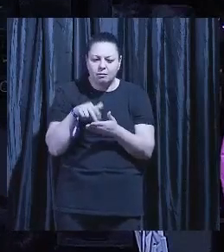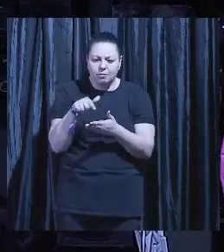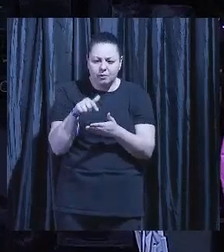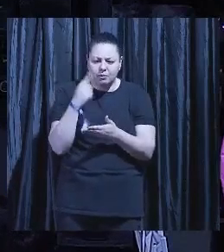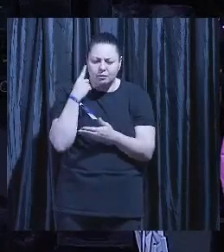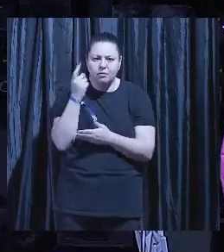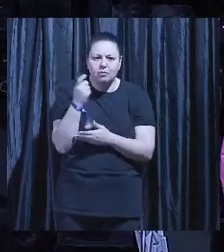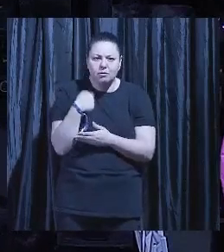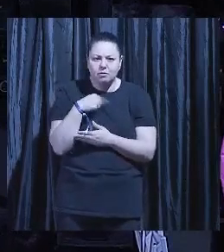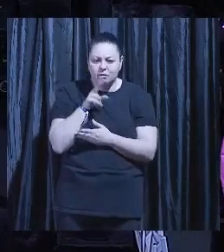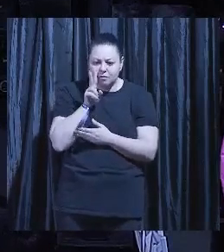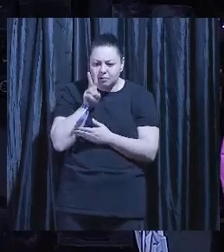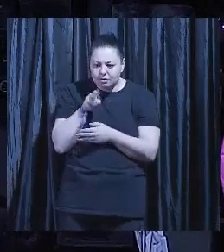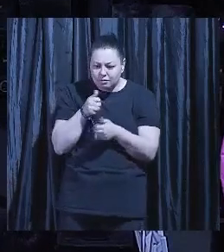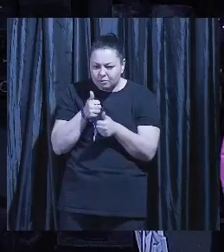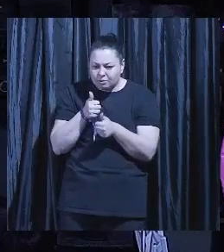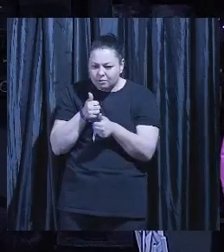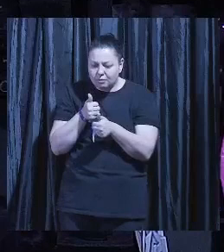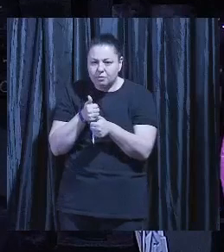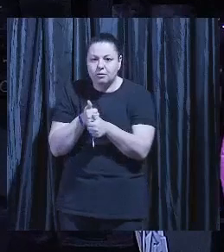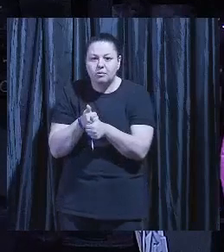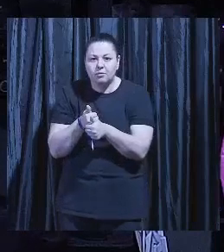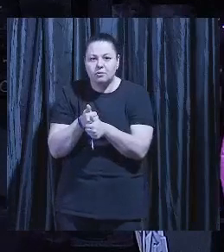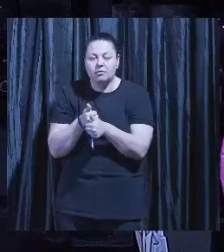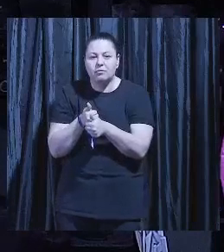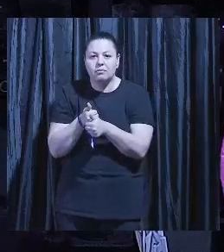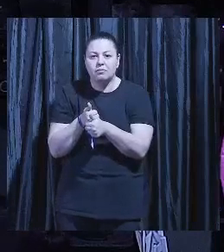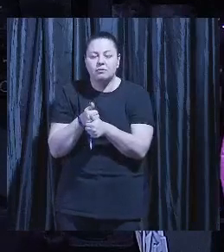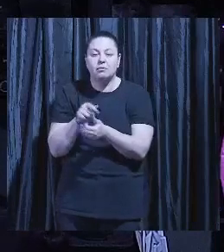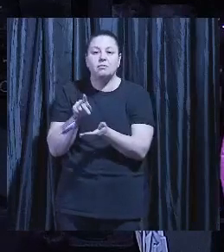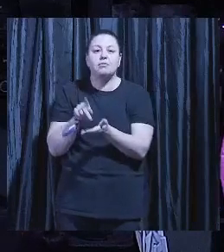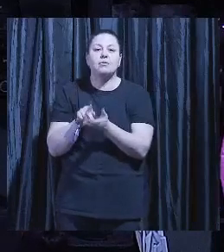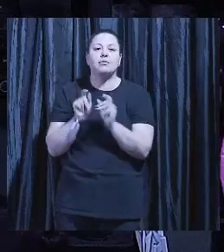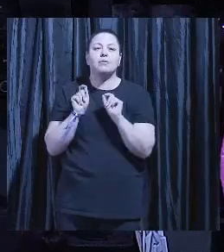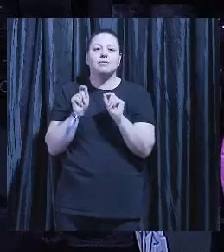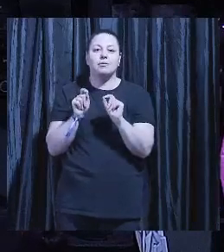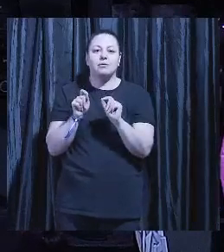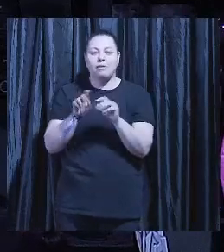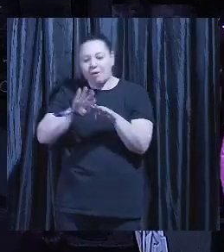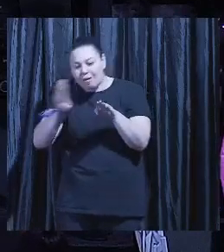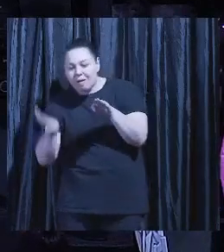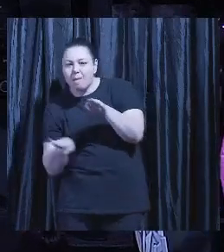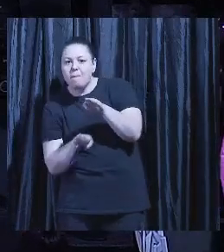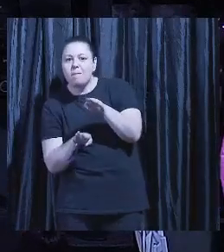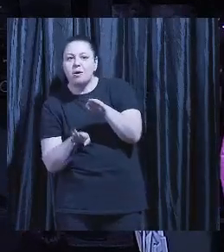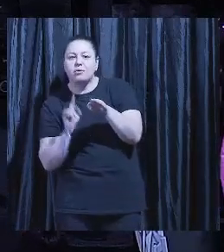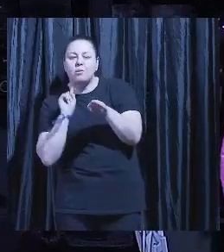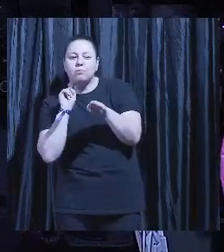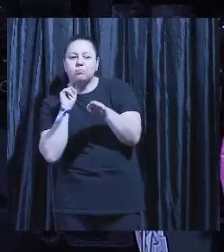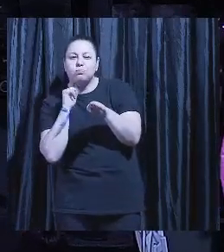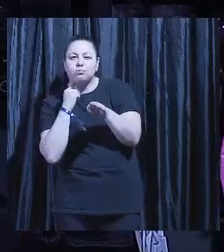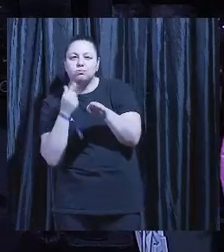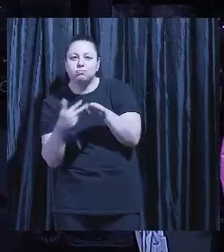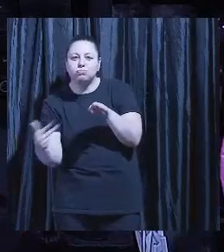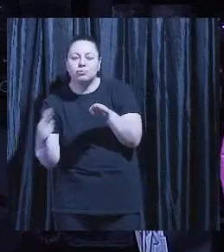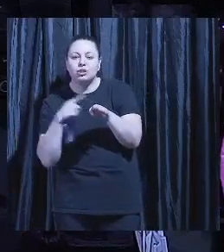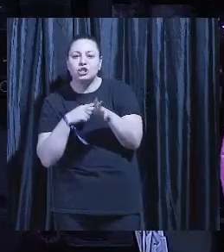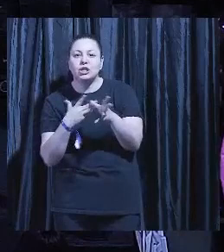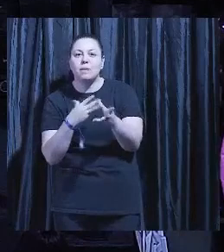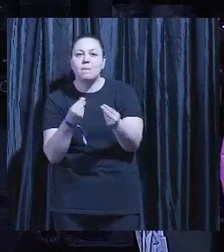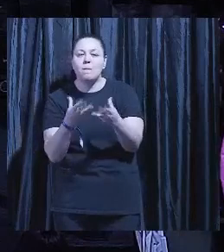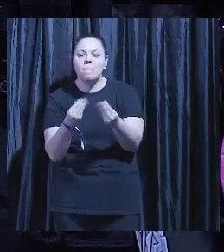Quando eu comecei a olhar de perto, na verdade eu descobri que embaixo daqueles lixos tinham muitas